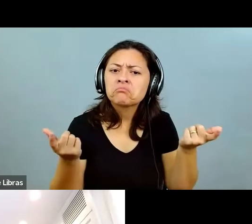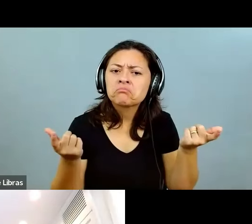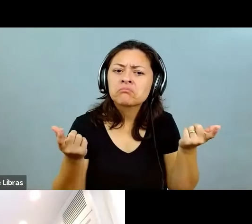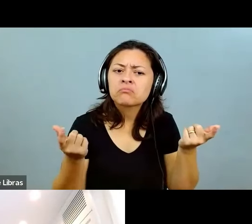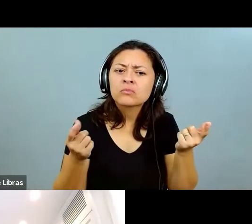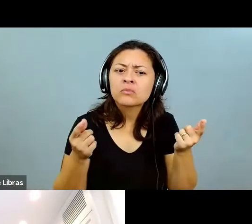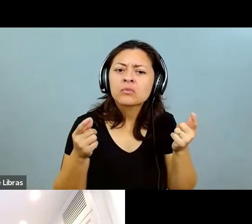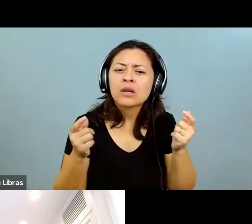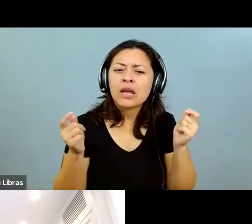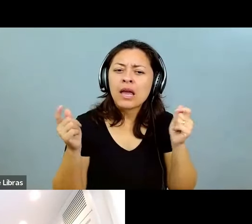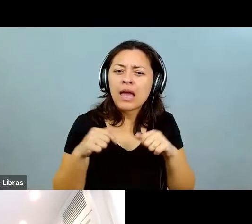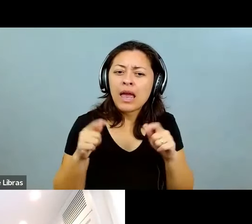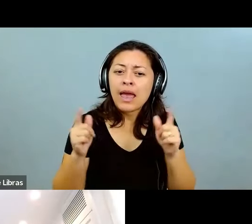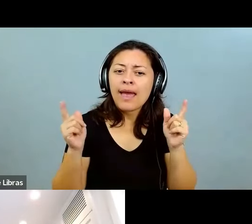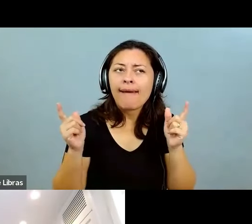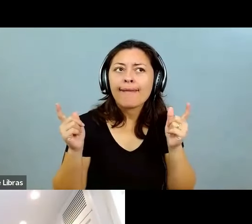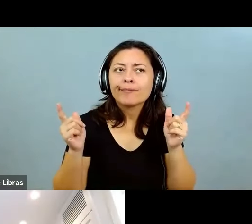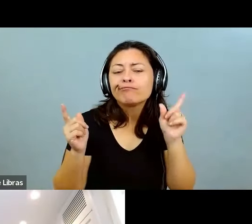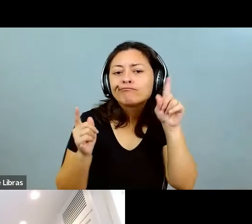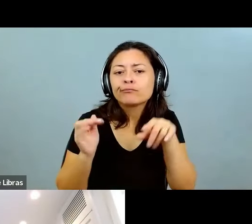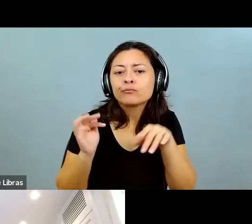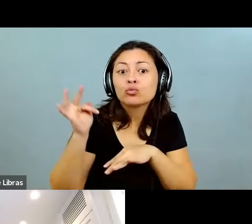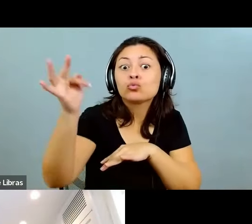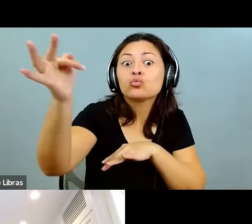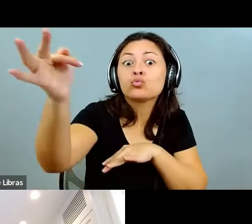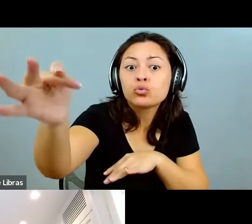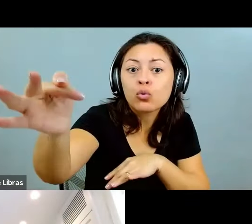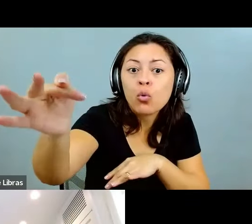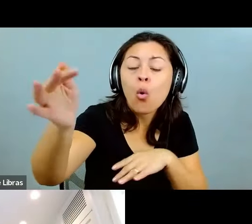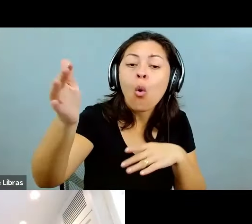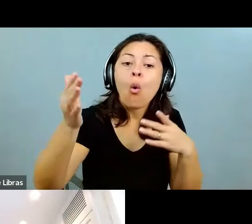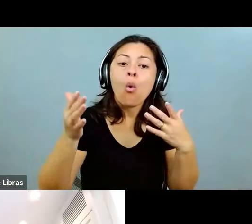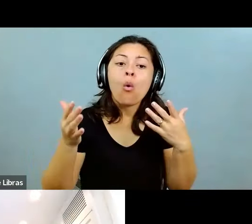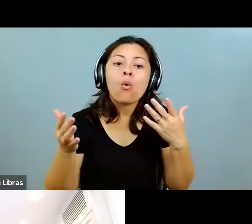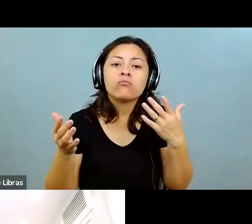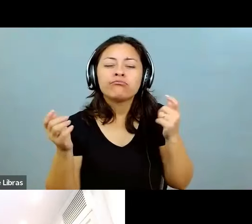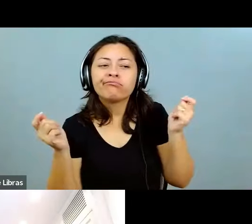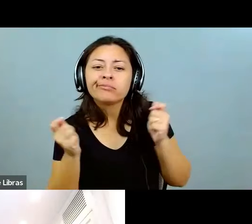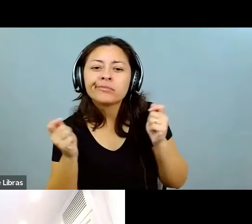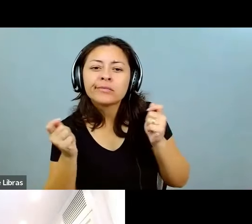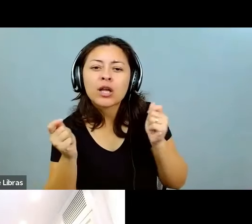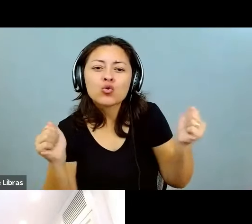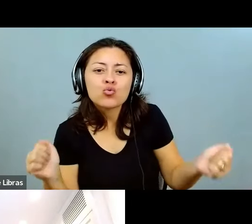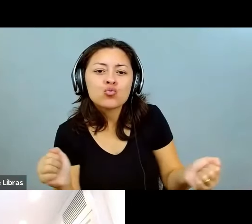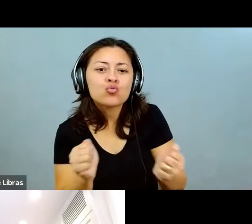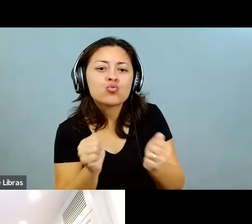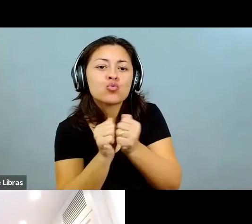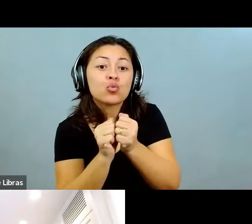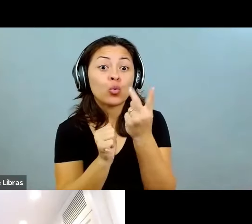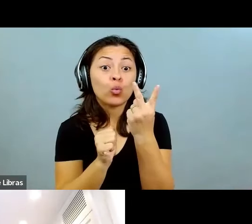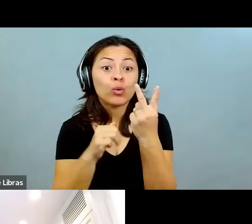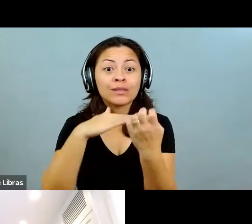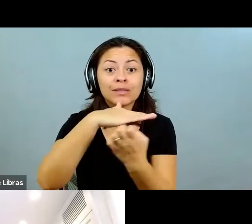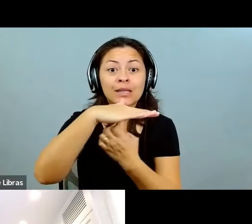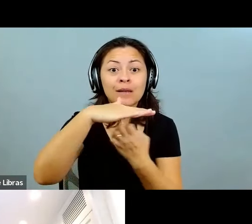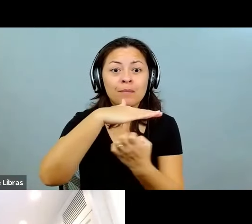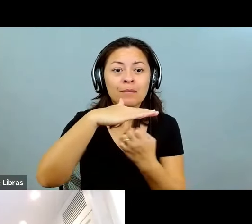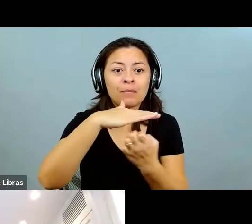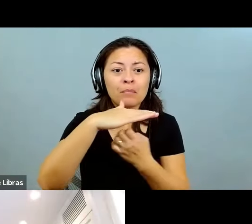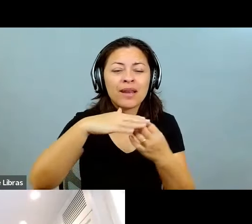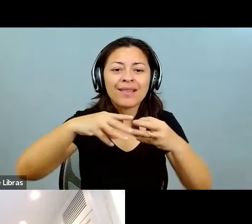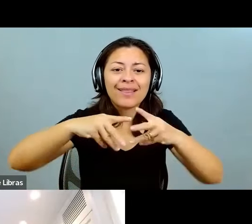mais longo prazo e até uma possível eh junção ali De certa forma de duas empresas no via terra